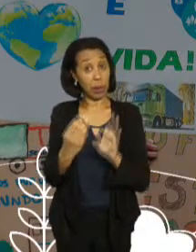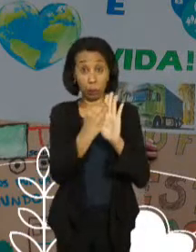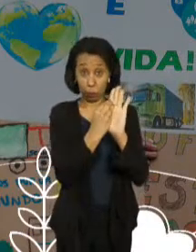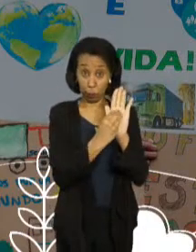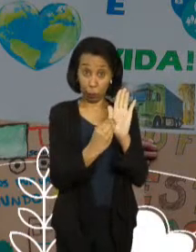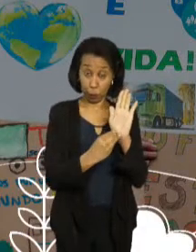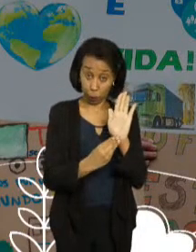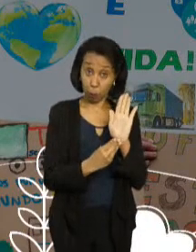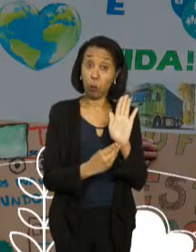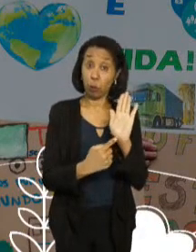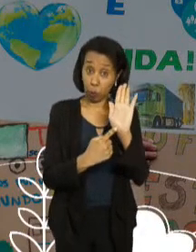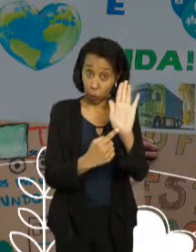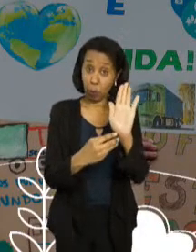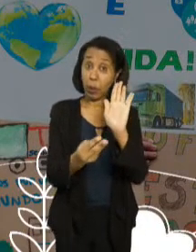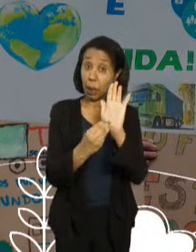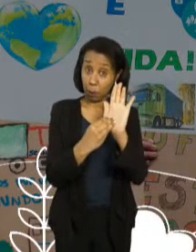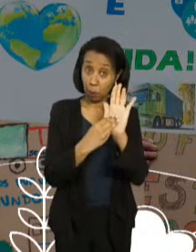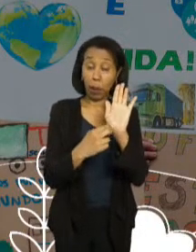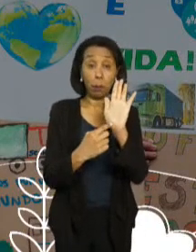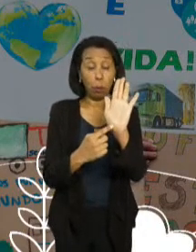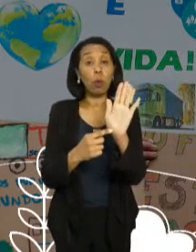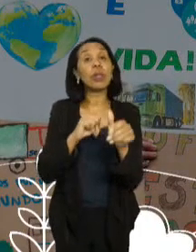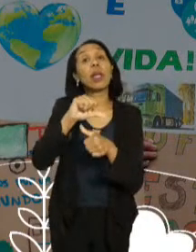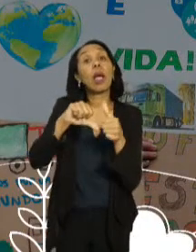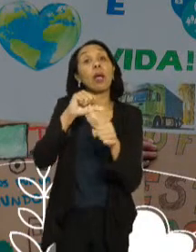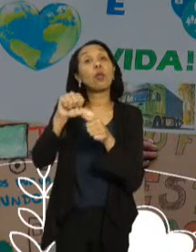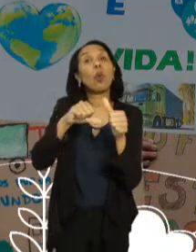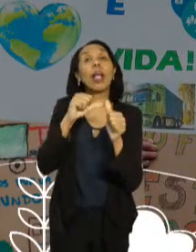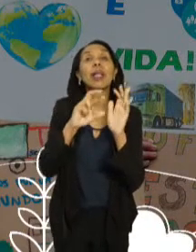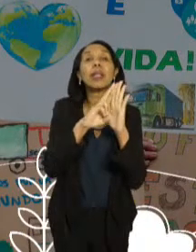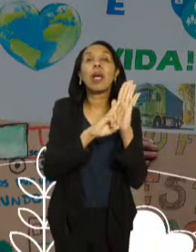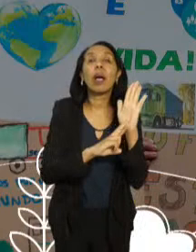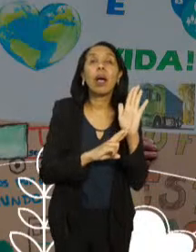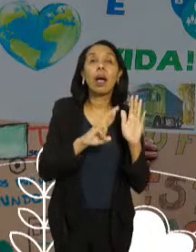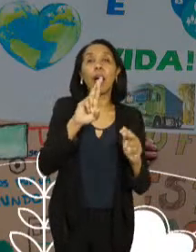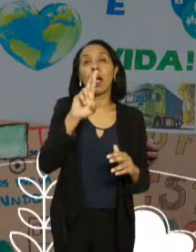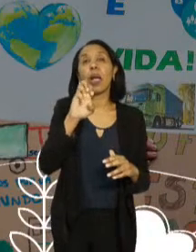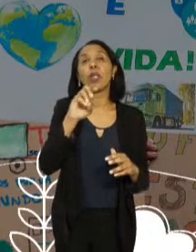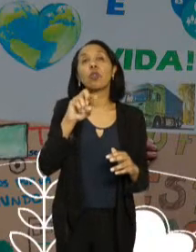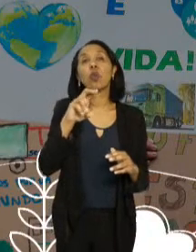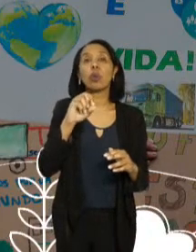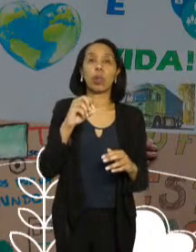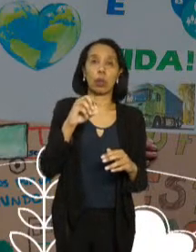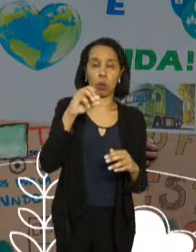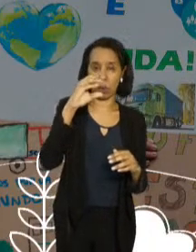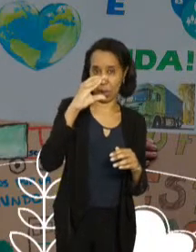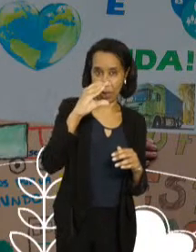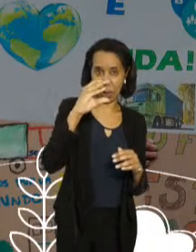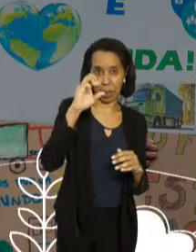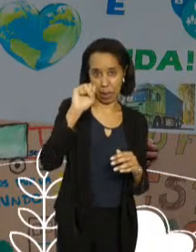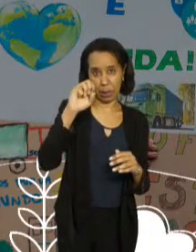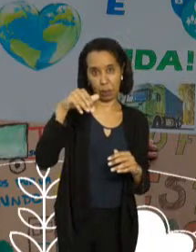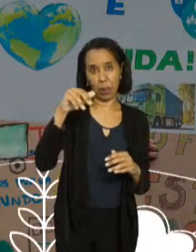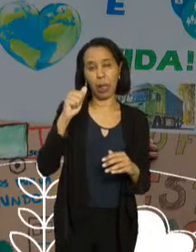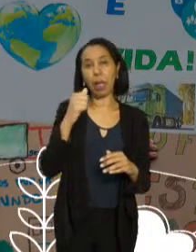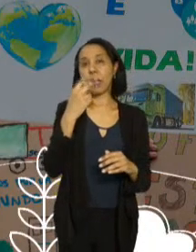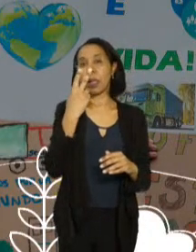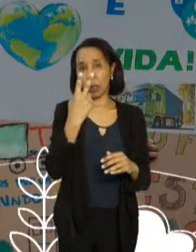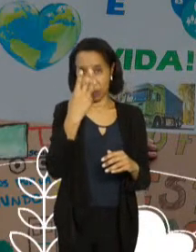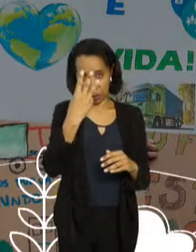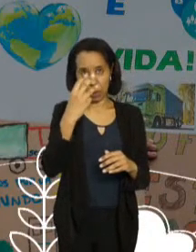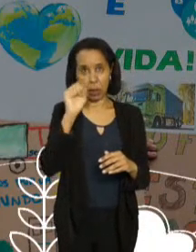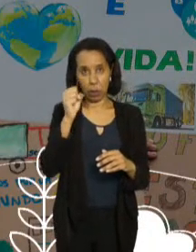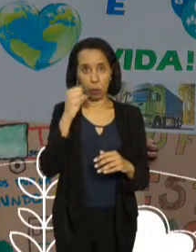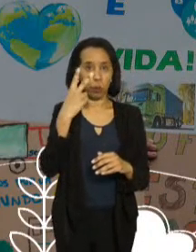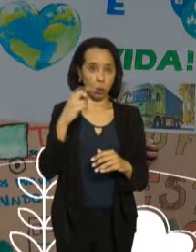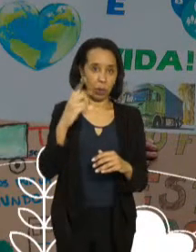resolução, que atualiza a resolução SMA número 38 de 2017,